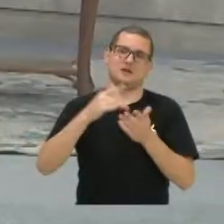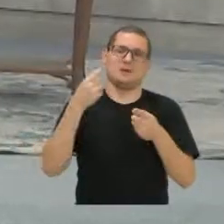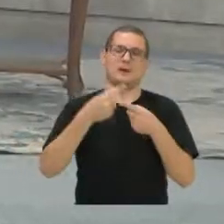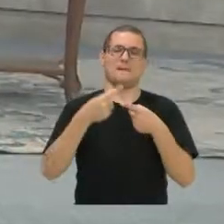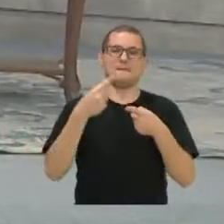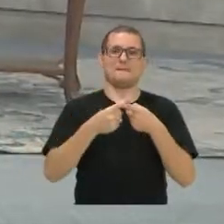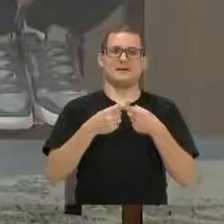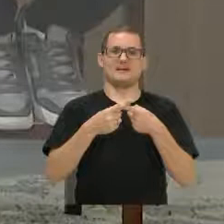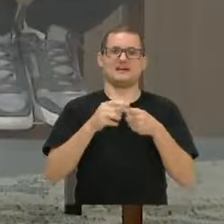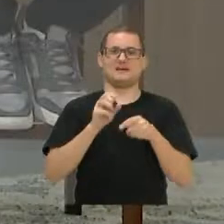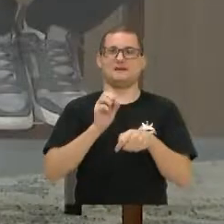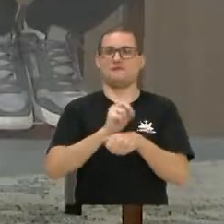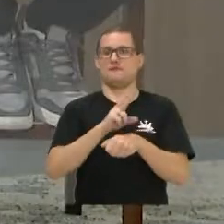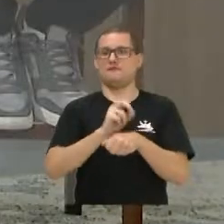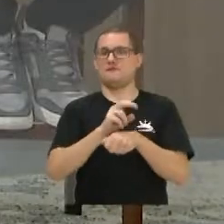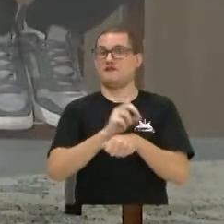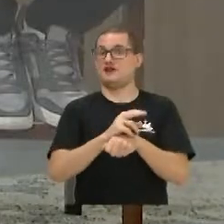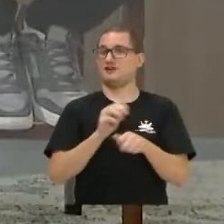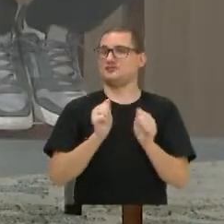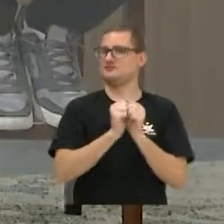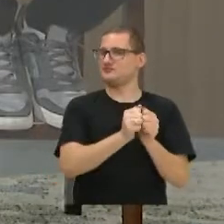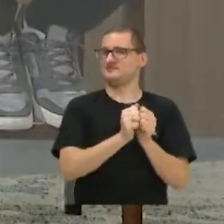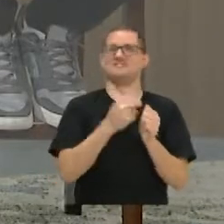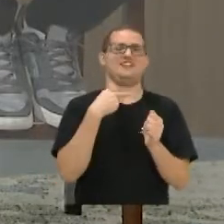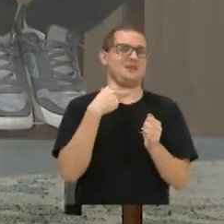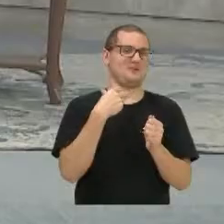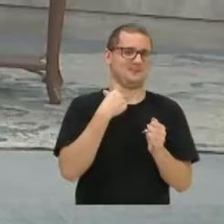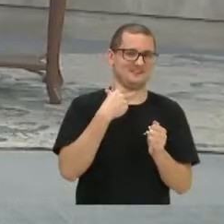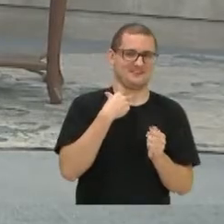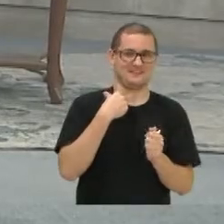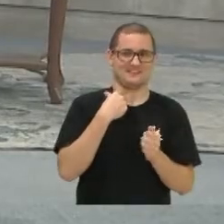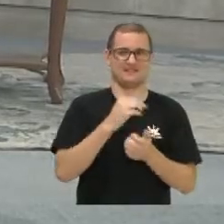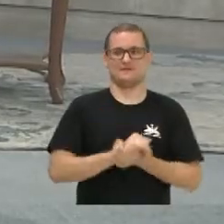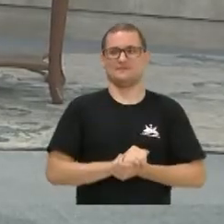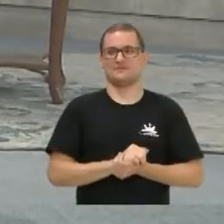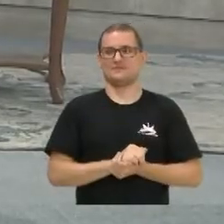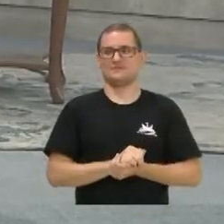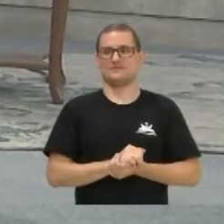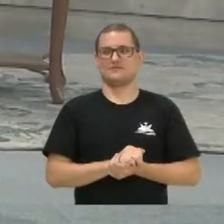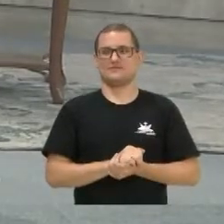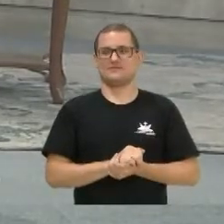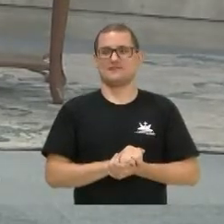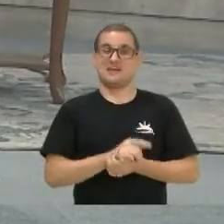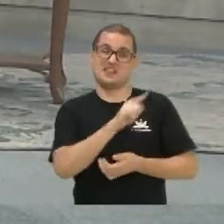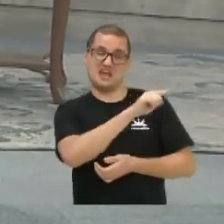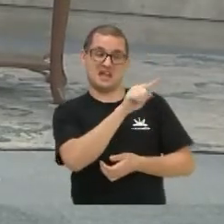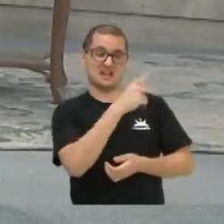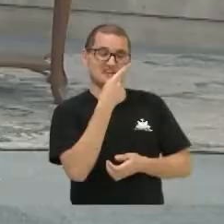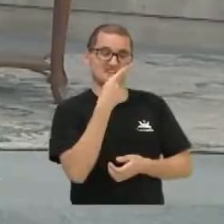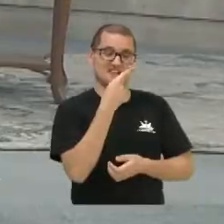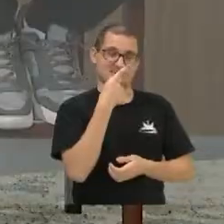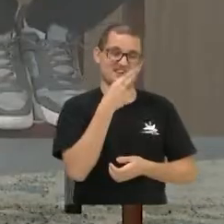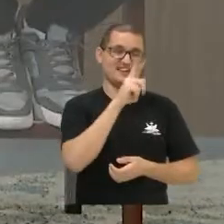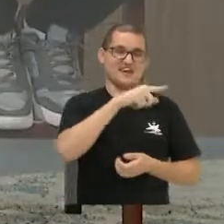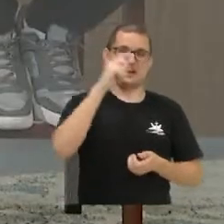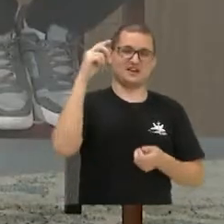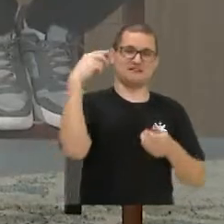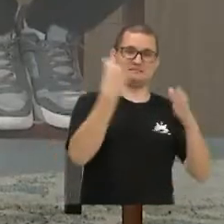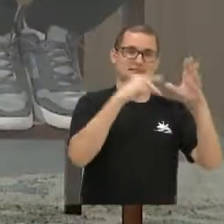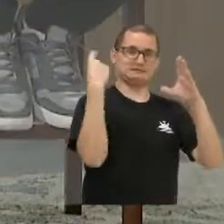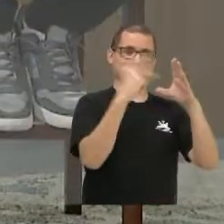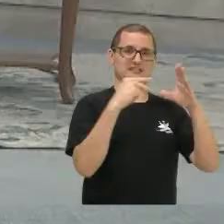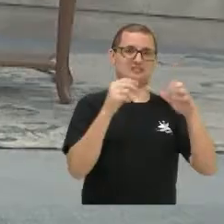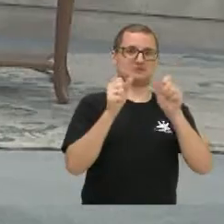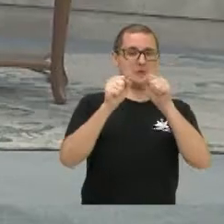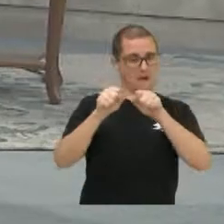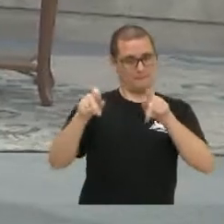vírus vai junto e depois e eles diriam que teria sido castigo do apocalipse melhor